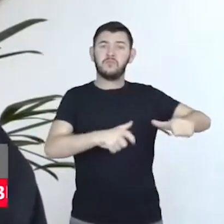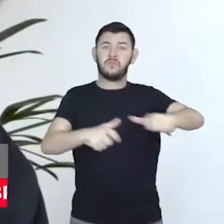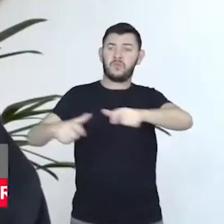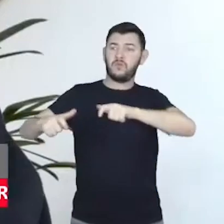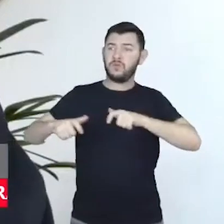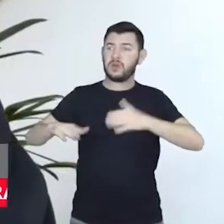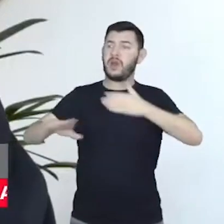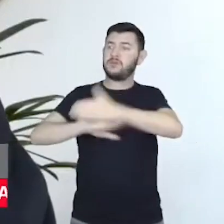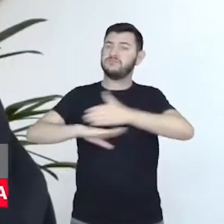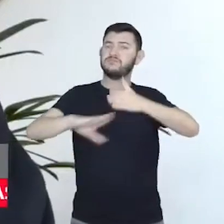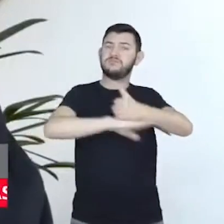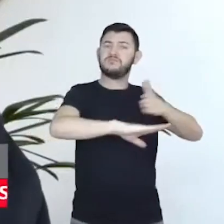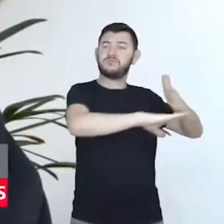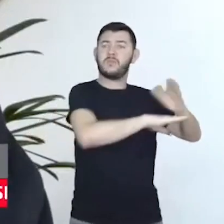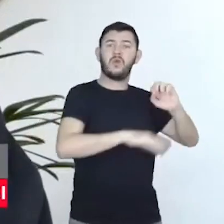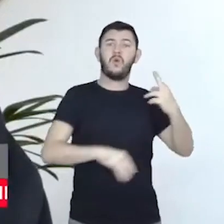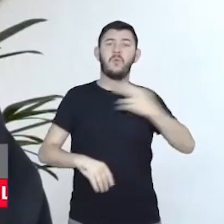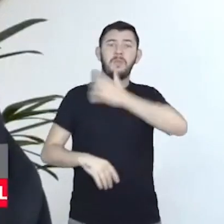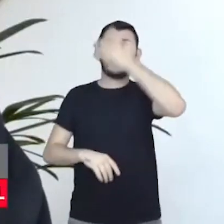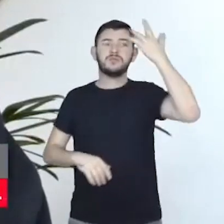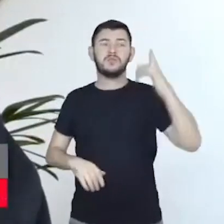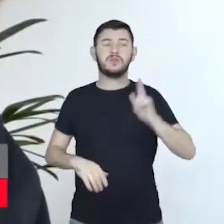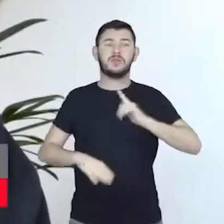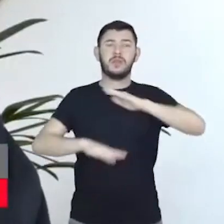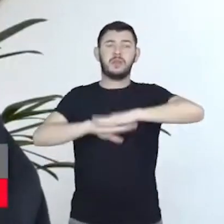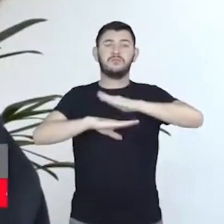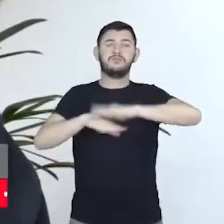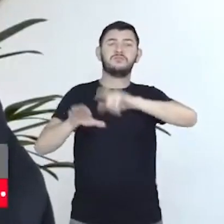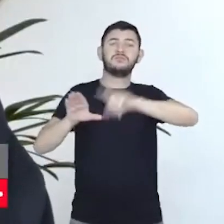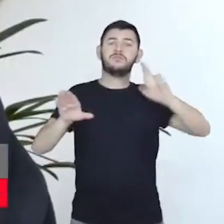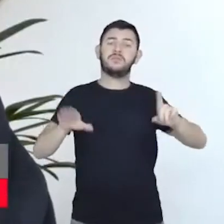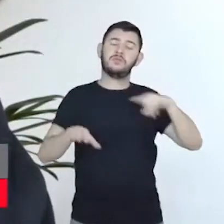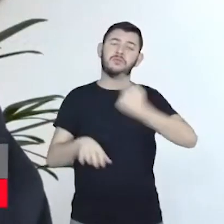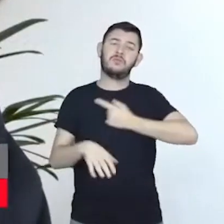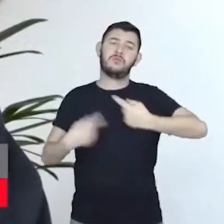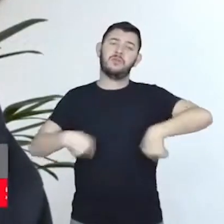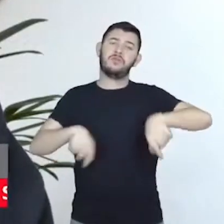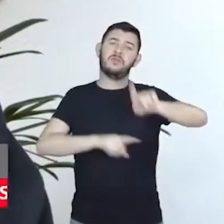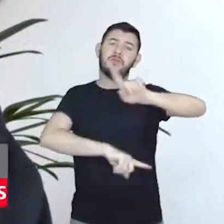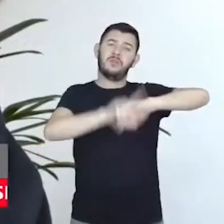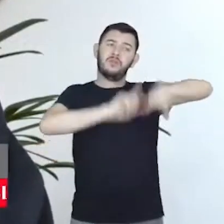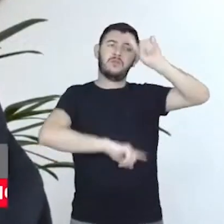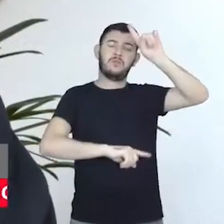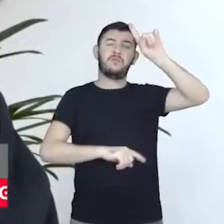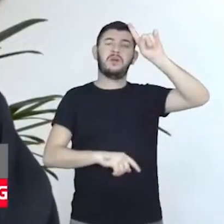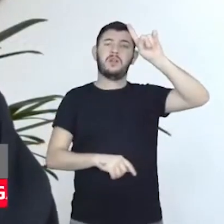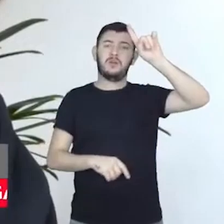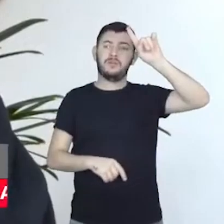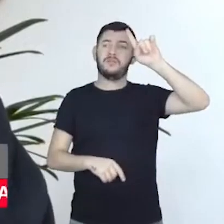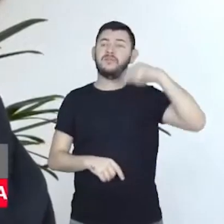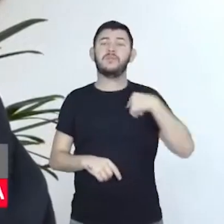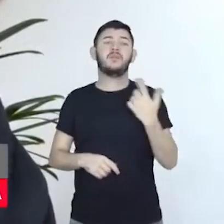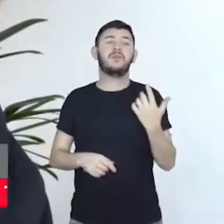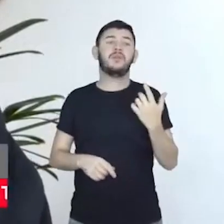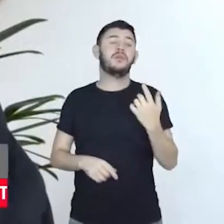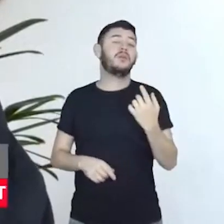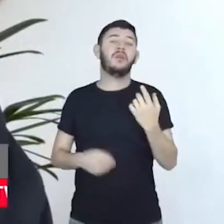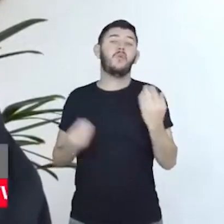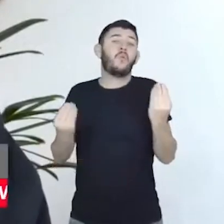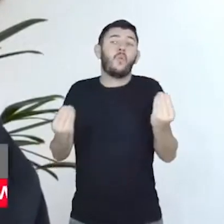autônomas. Então, a gente tem que superar, e a gente só consegue superar